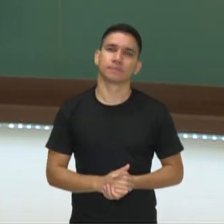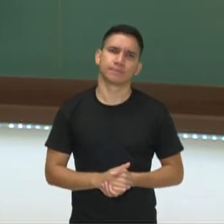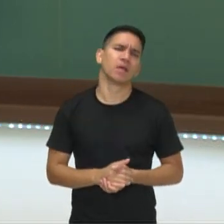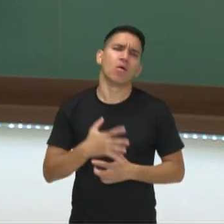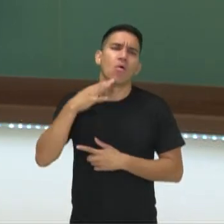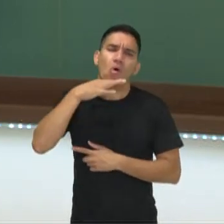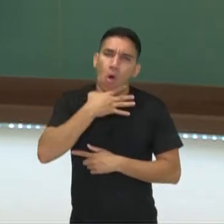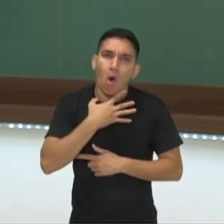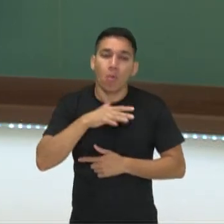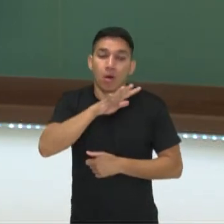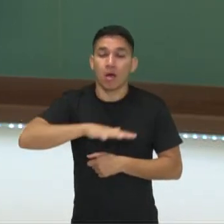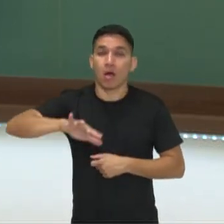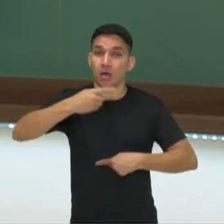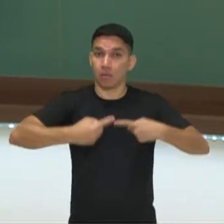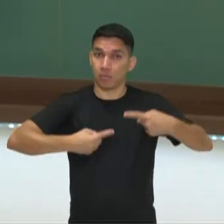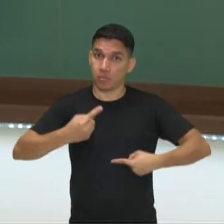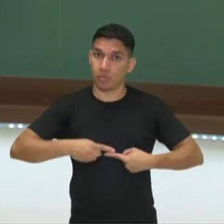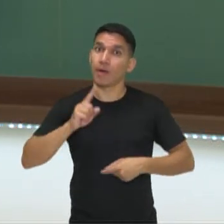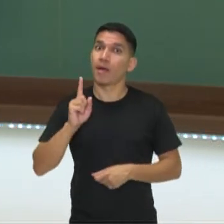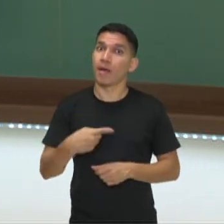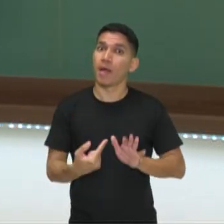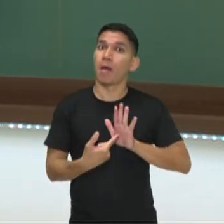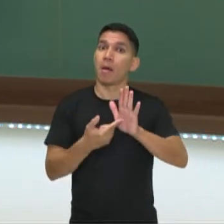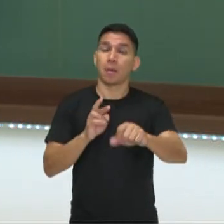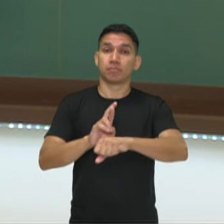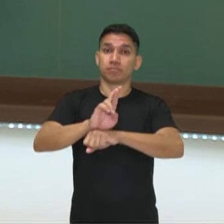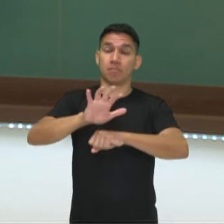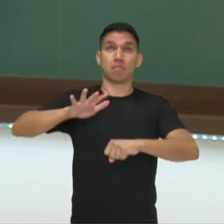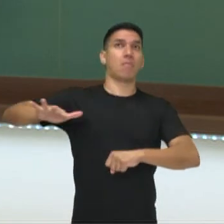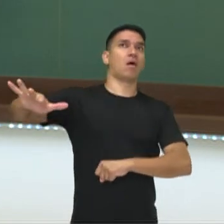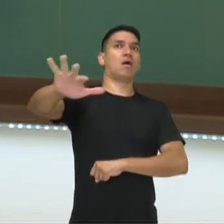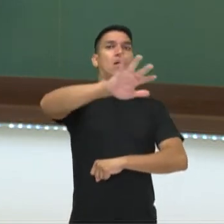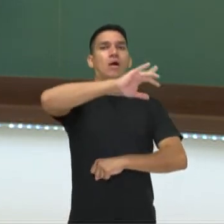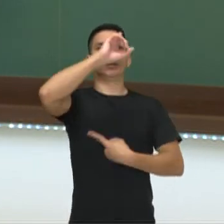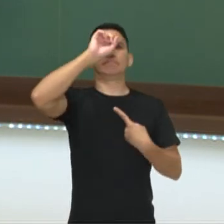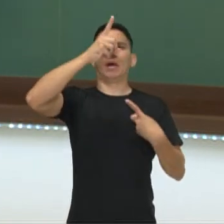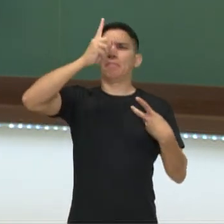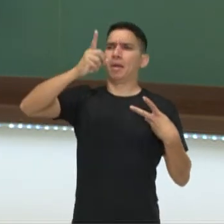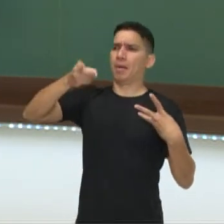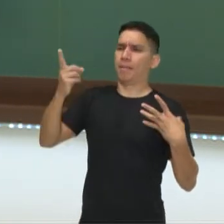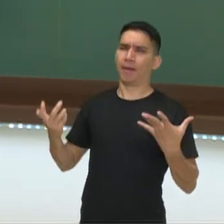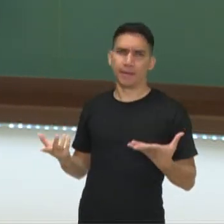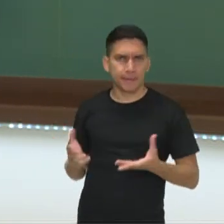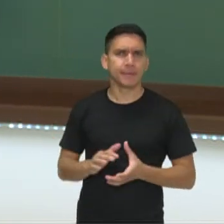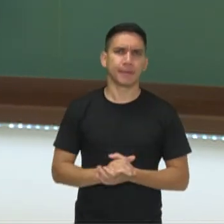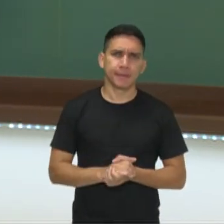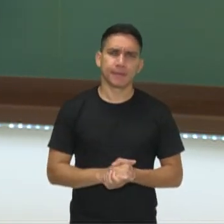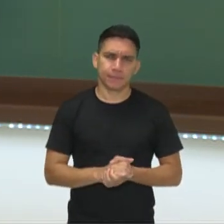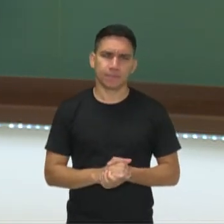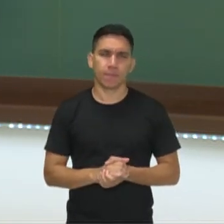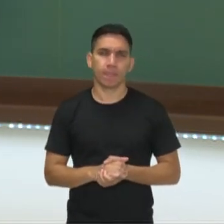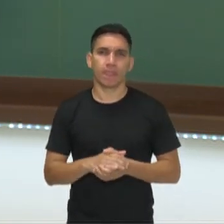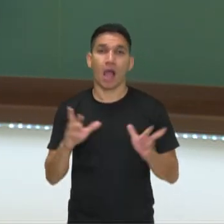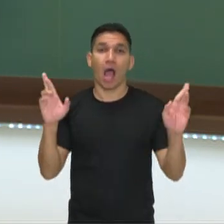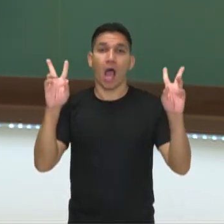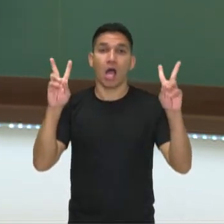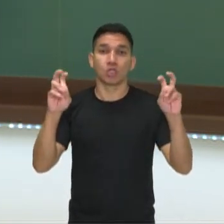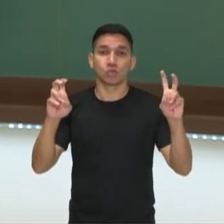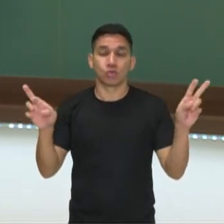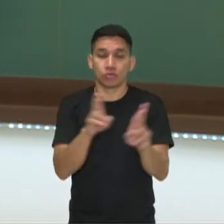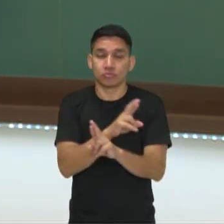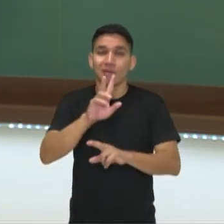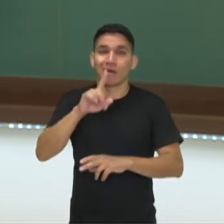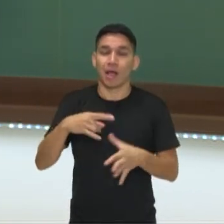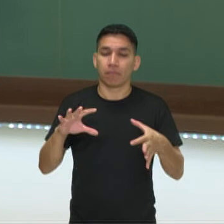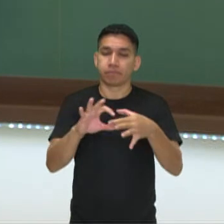esfera política seria a esfera da representação máxima, né, desse autoritarismo, né, dessa questão aonde é o cerne